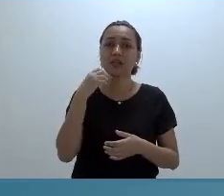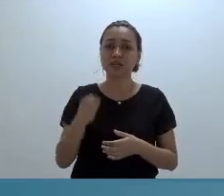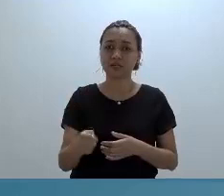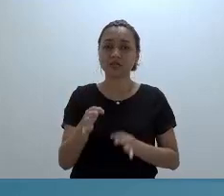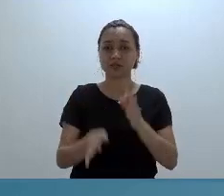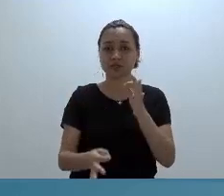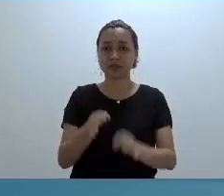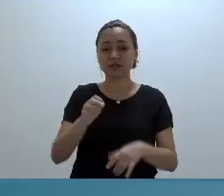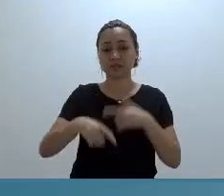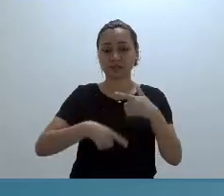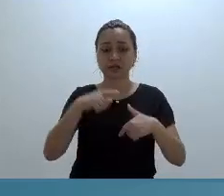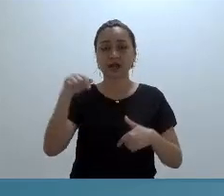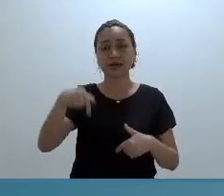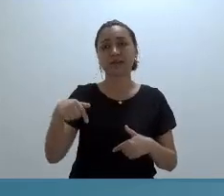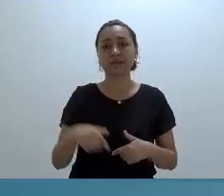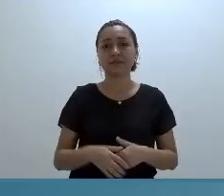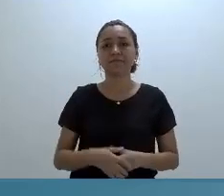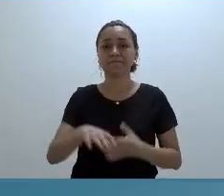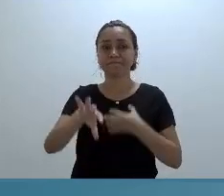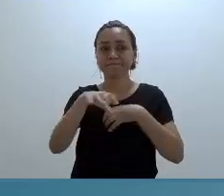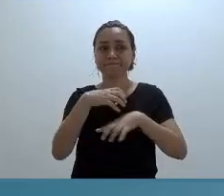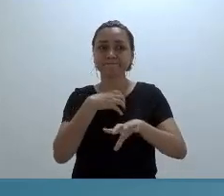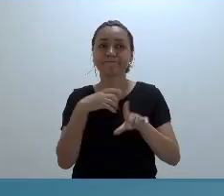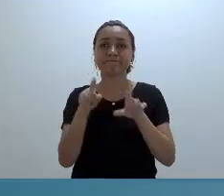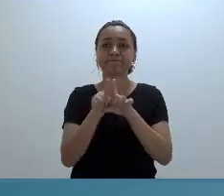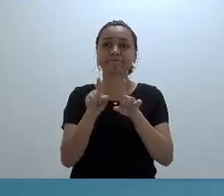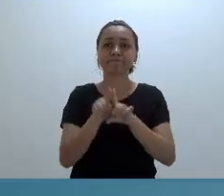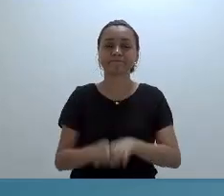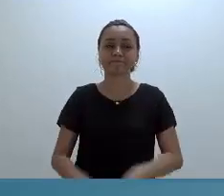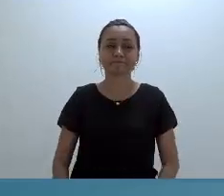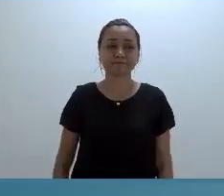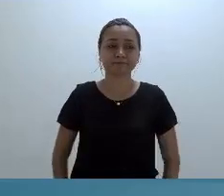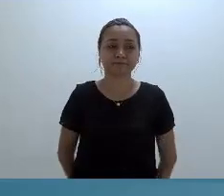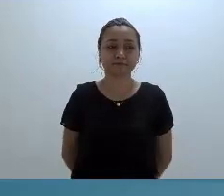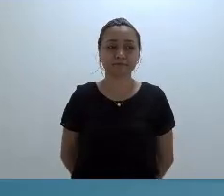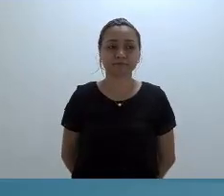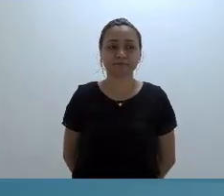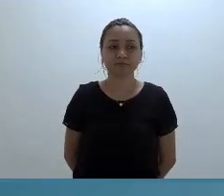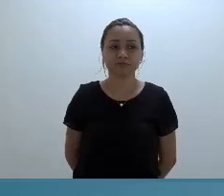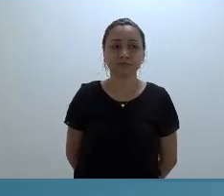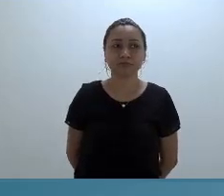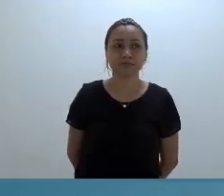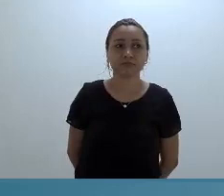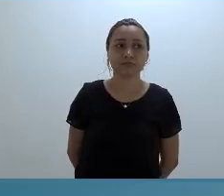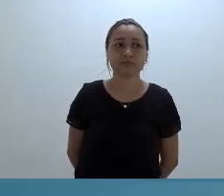Espero que a gente vai encontrar e vai aprovar uma palavra. Dona Márcia, deixa eu acertar a palavra. Eu